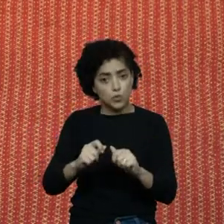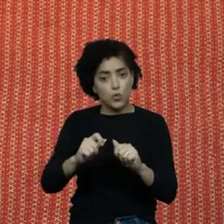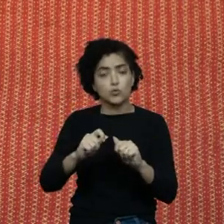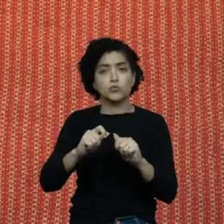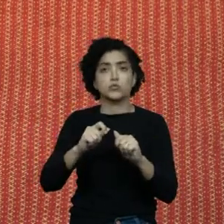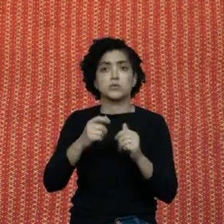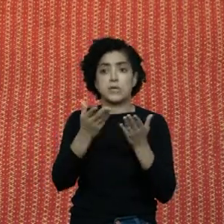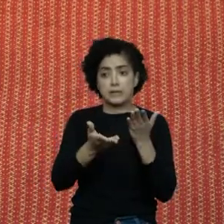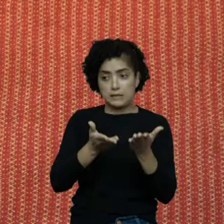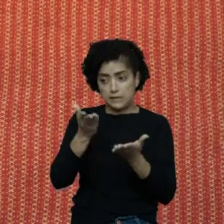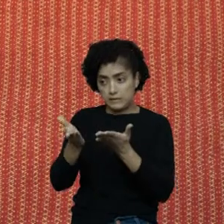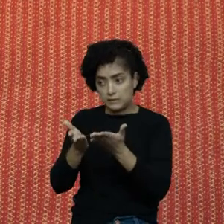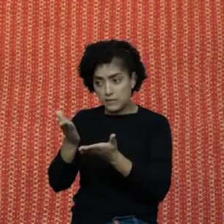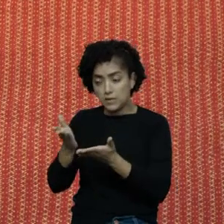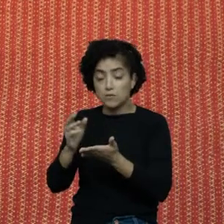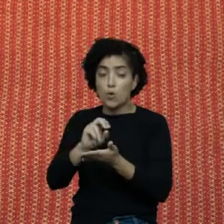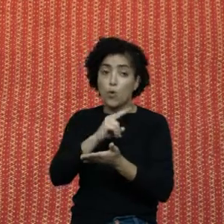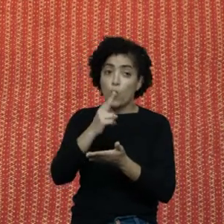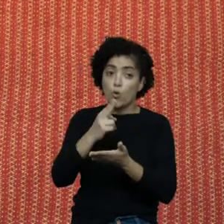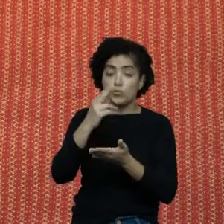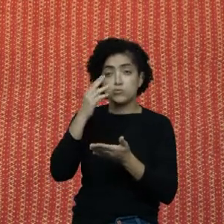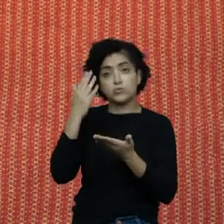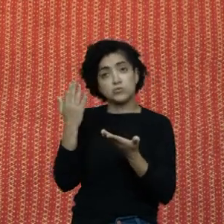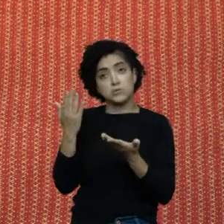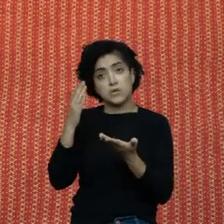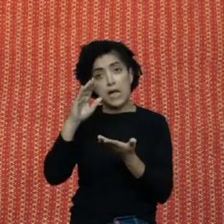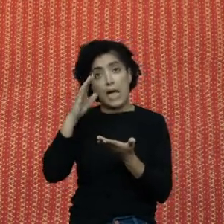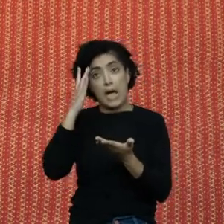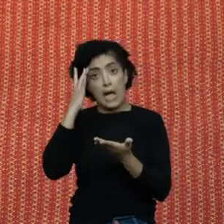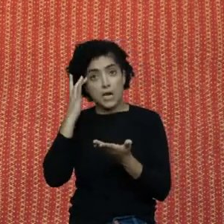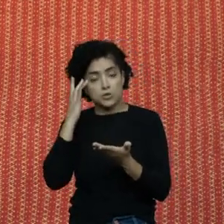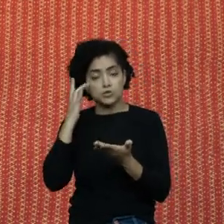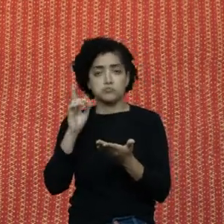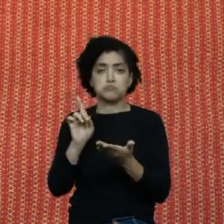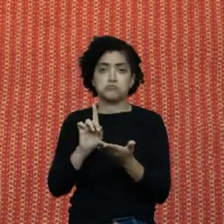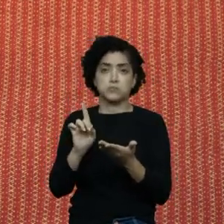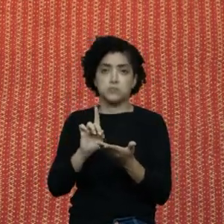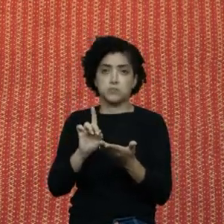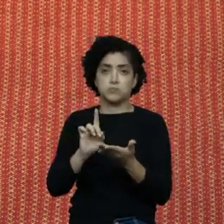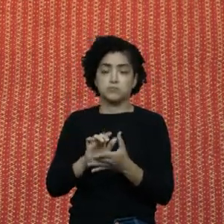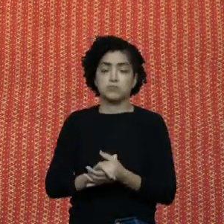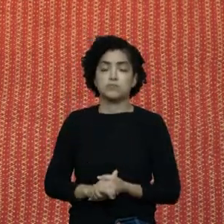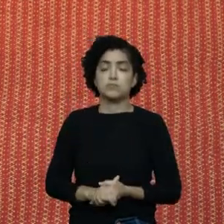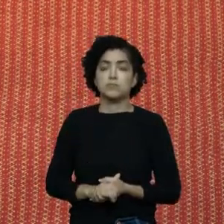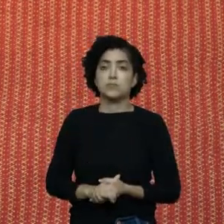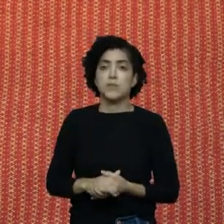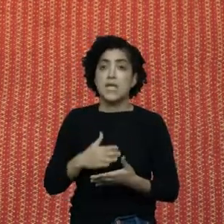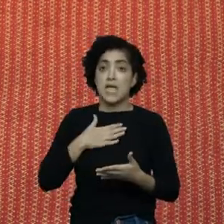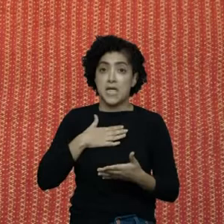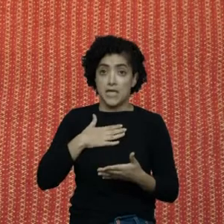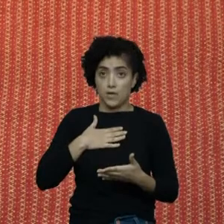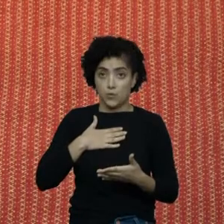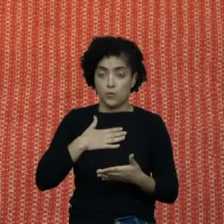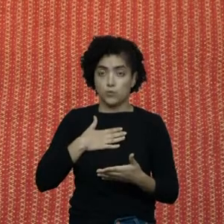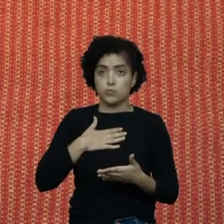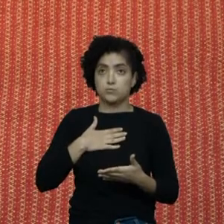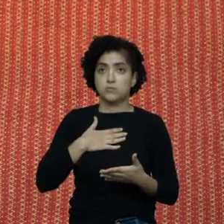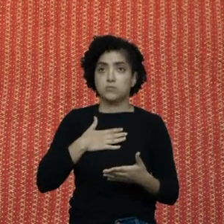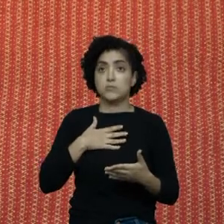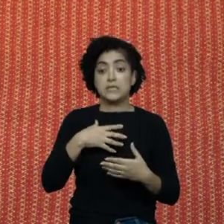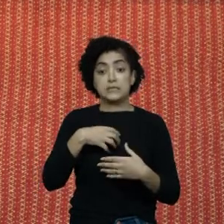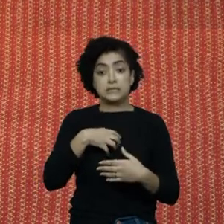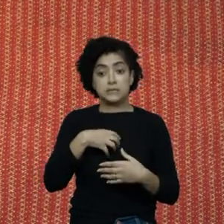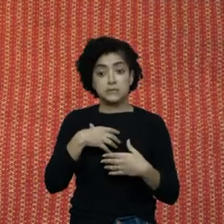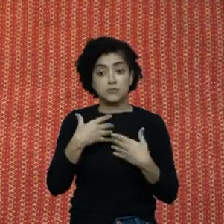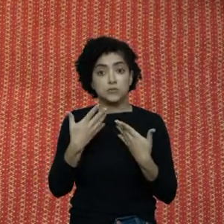outros acreditam que não só parcialmente os setores devem ser atendidos Eu particularmente eu me sinto na